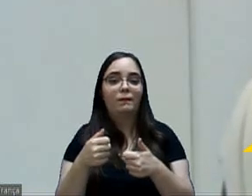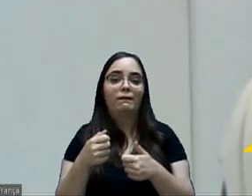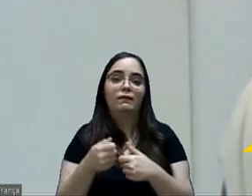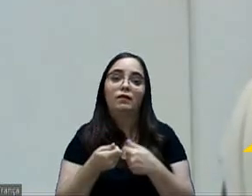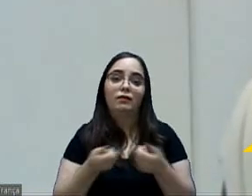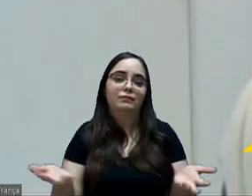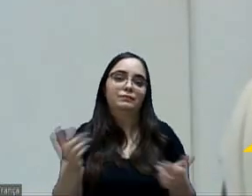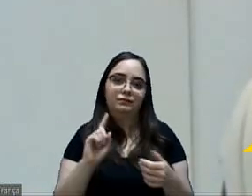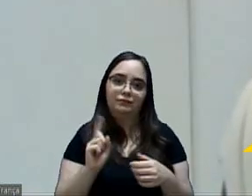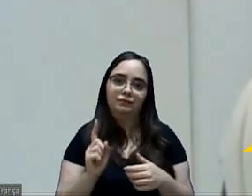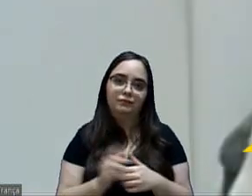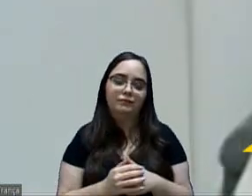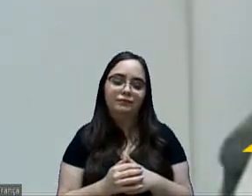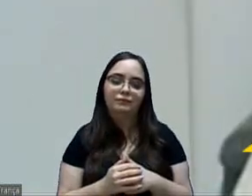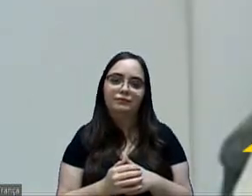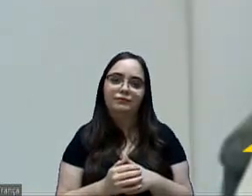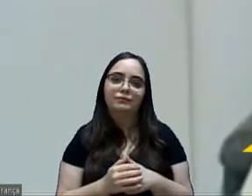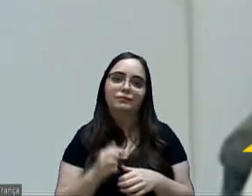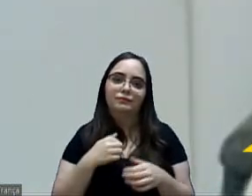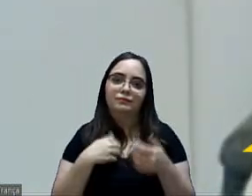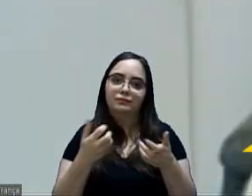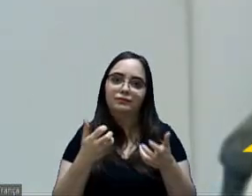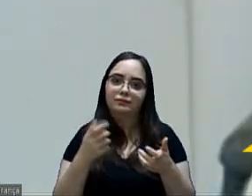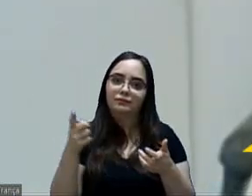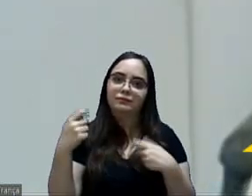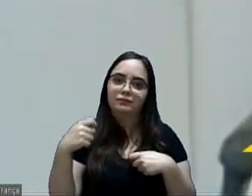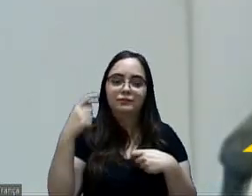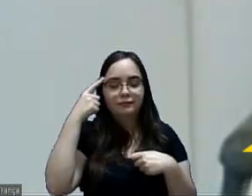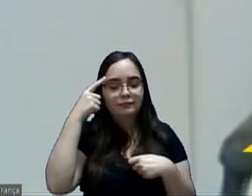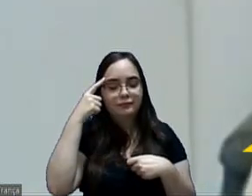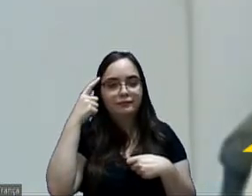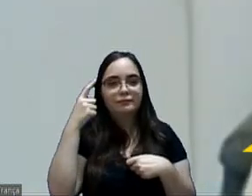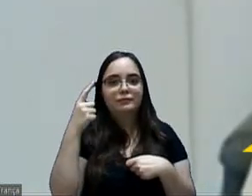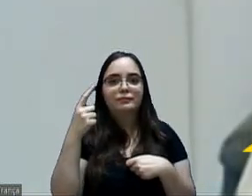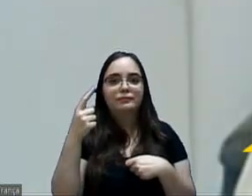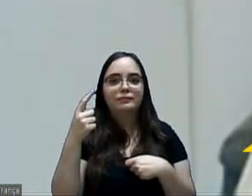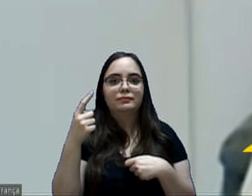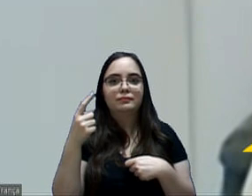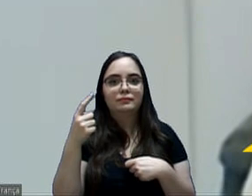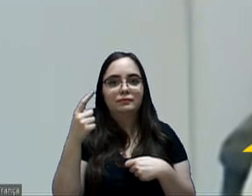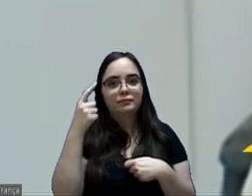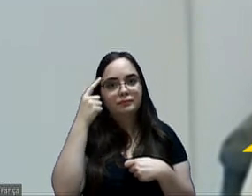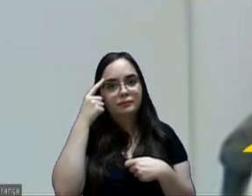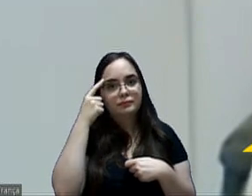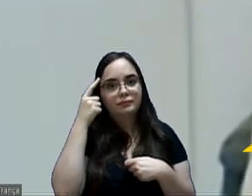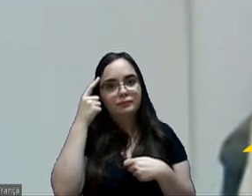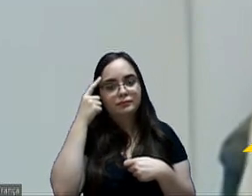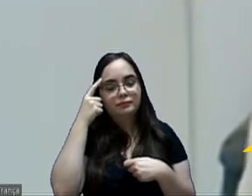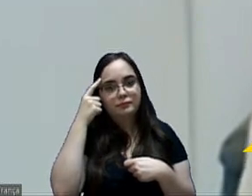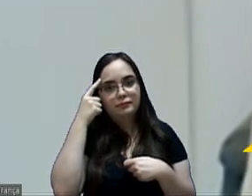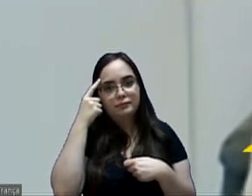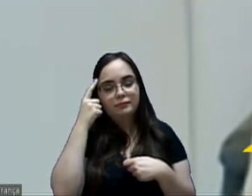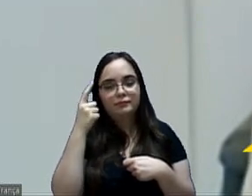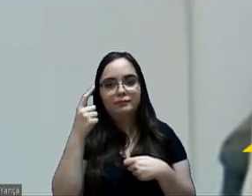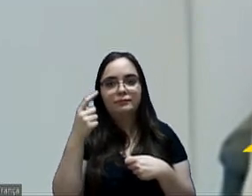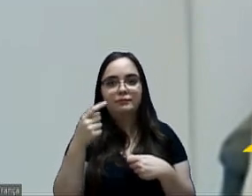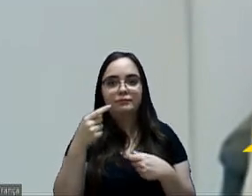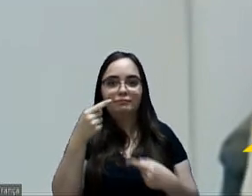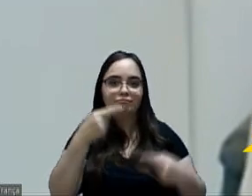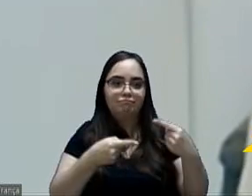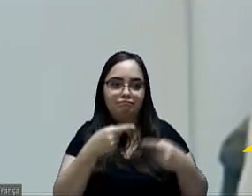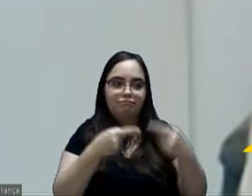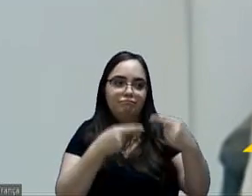prefeito desça um pouco, esqueça que a campanha política, ou lembre que a campanha